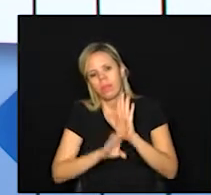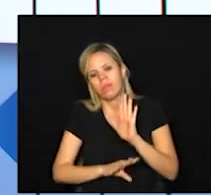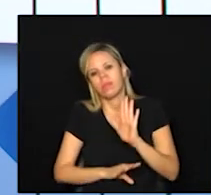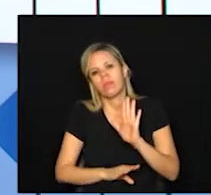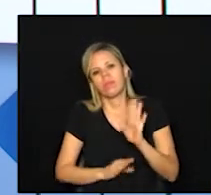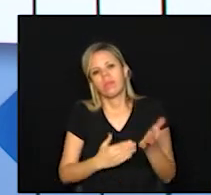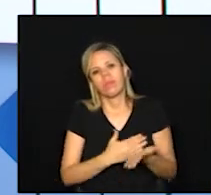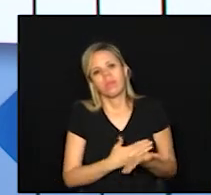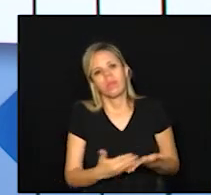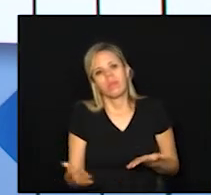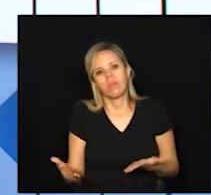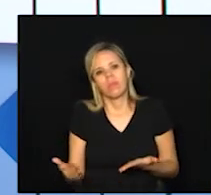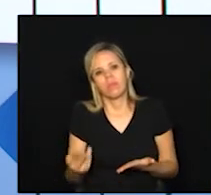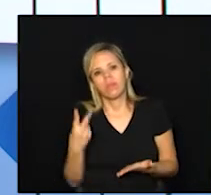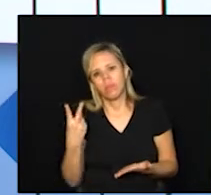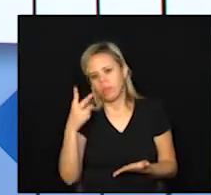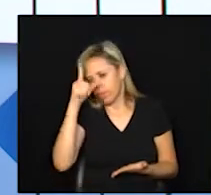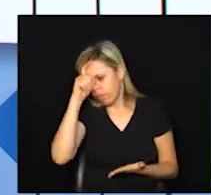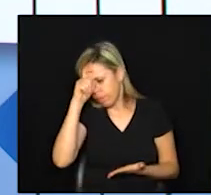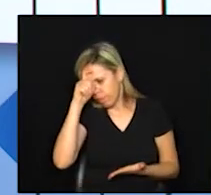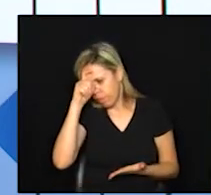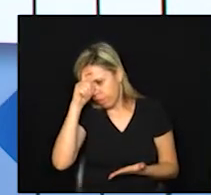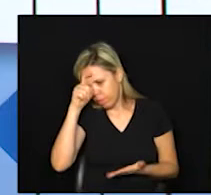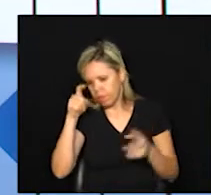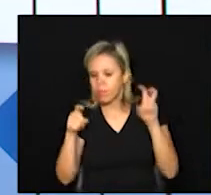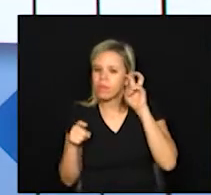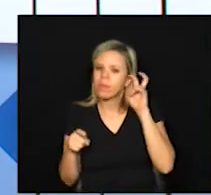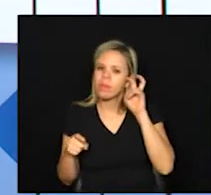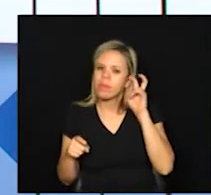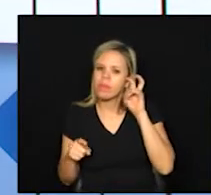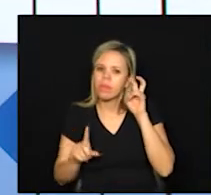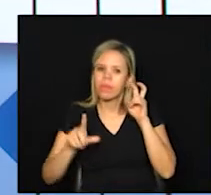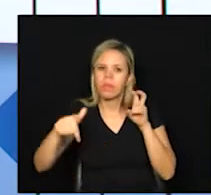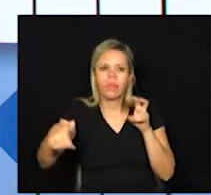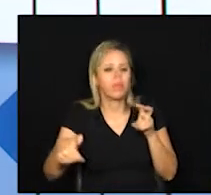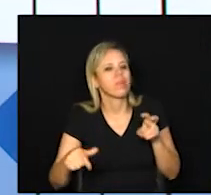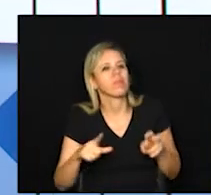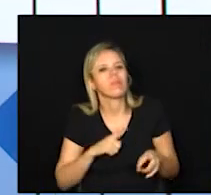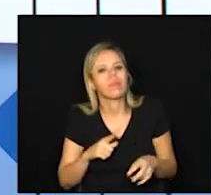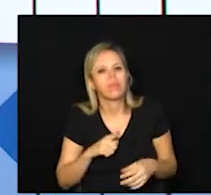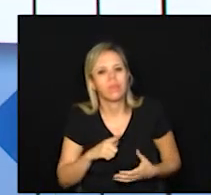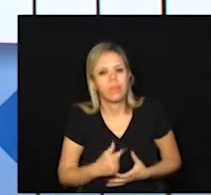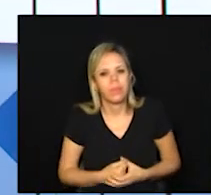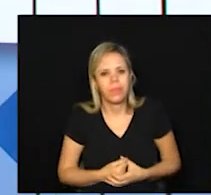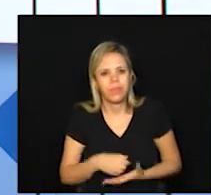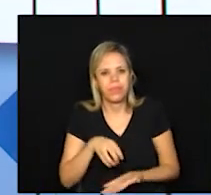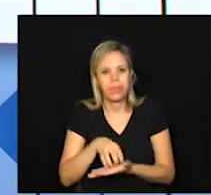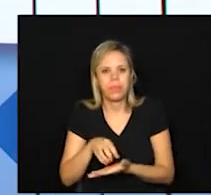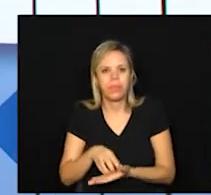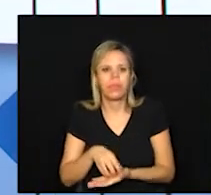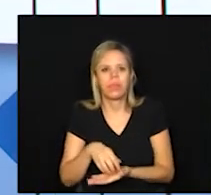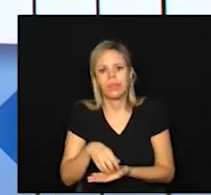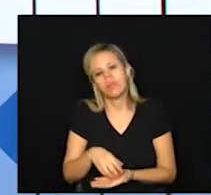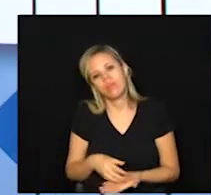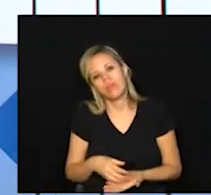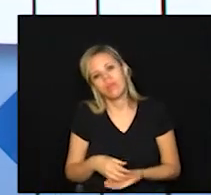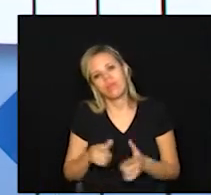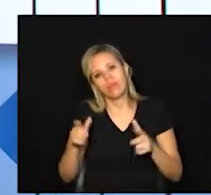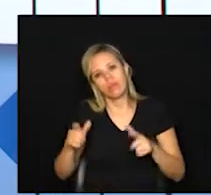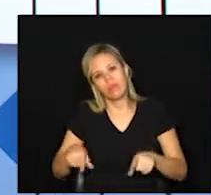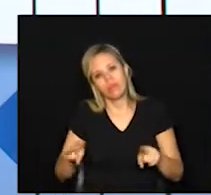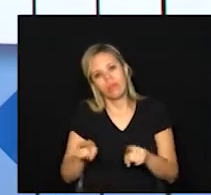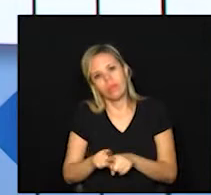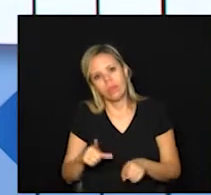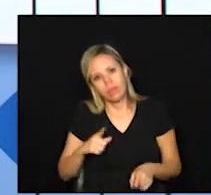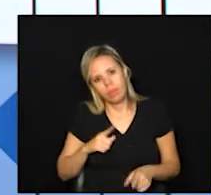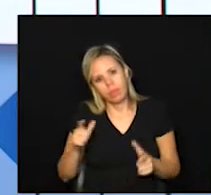que começa nesses 2 hospitais. Na quinta-feira, depois a gente tem ali no Centro de Vivência do Idoso, local também onde